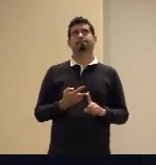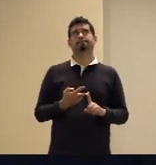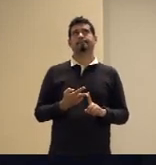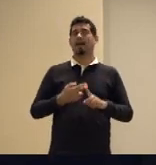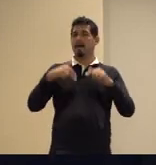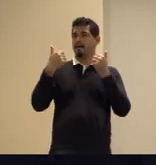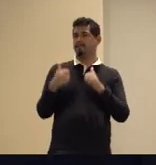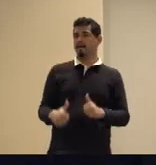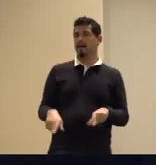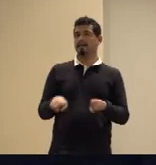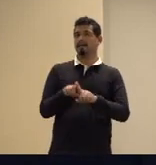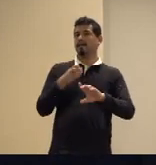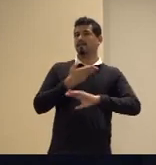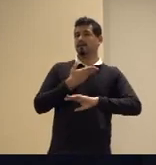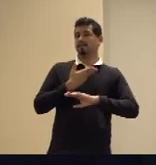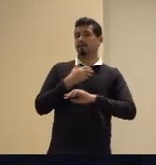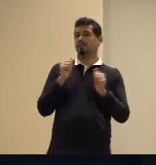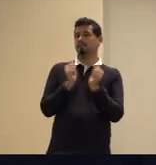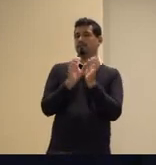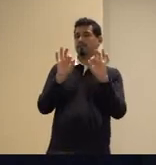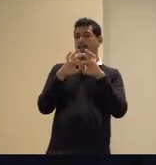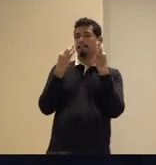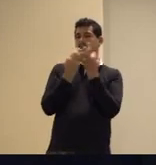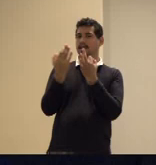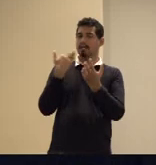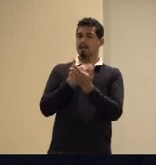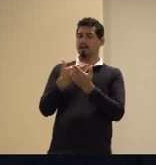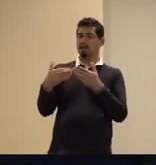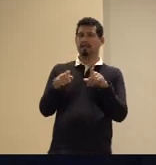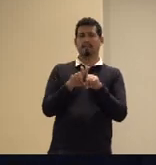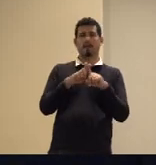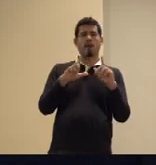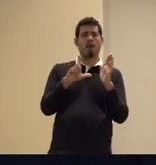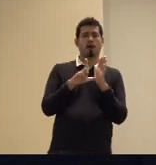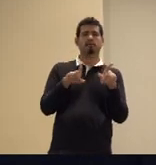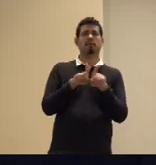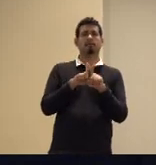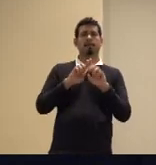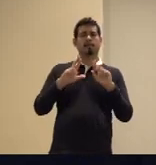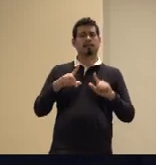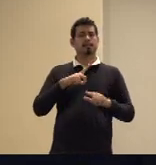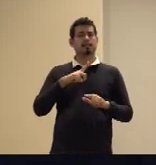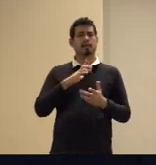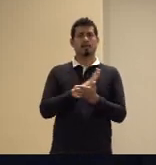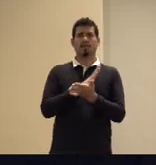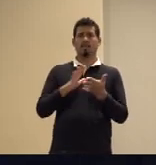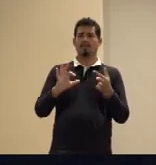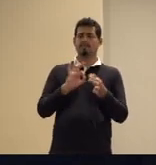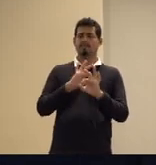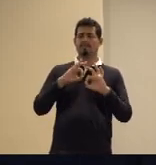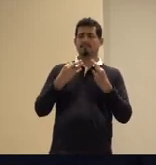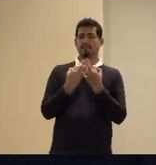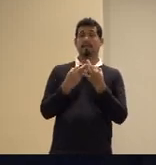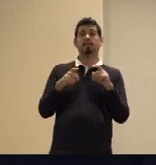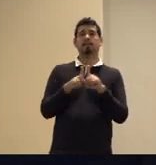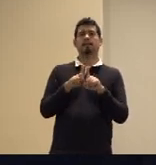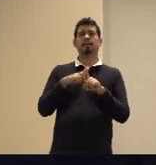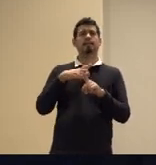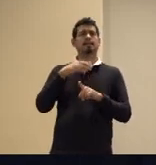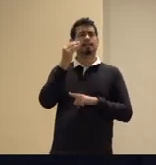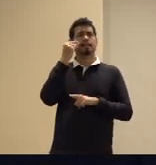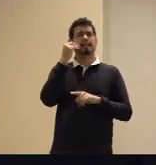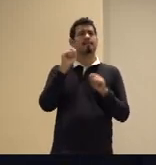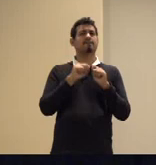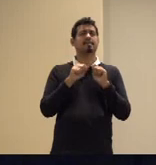avaliar a situação com a família de origem dela, biológica, verificar a existência de família extensa, que inclusive já teria sido feito